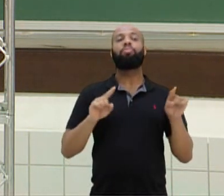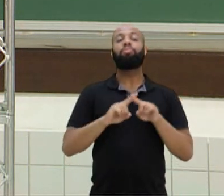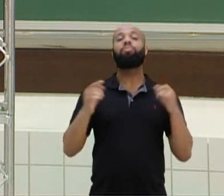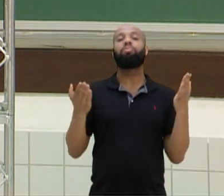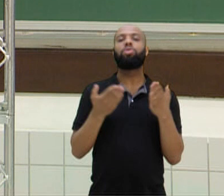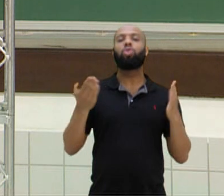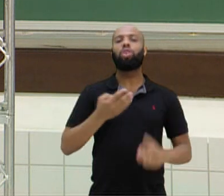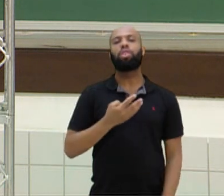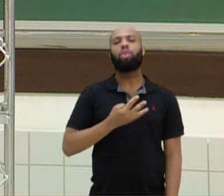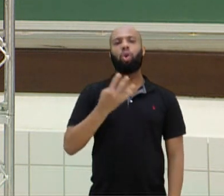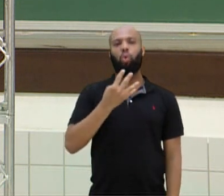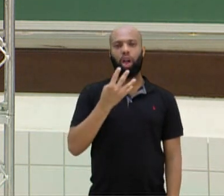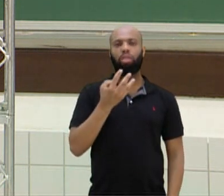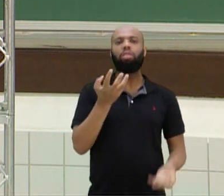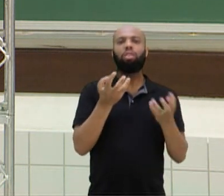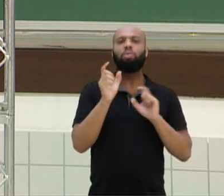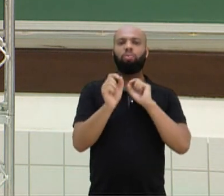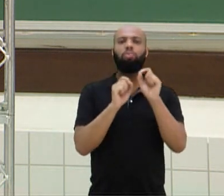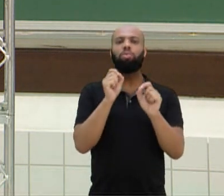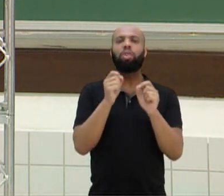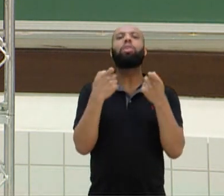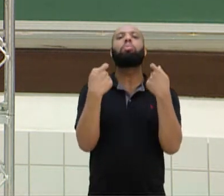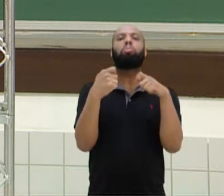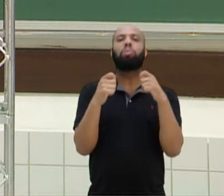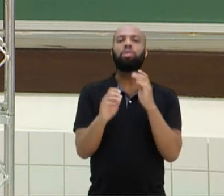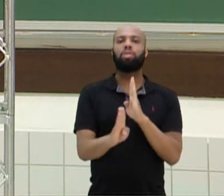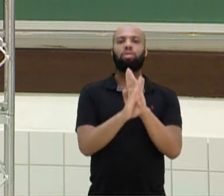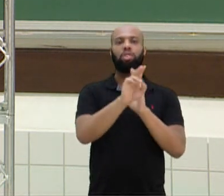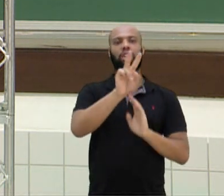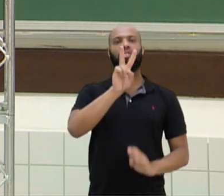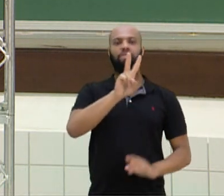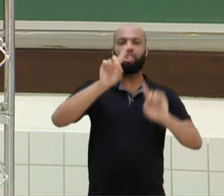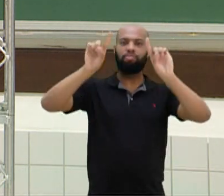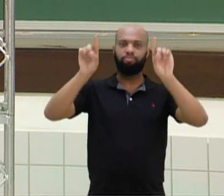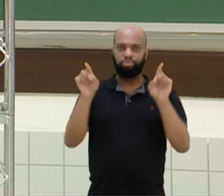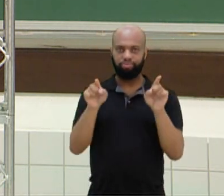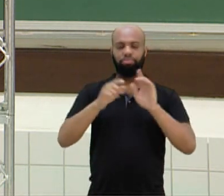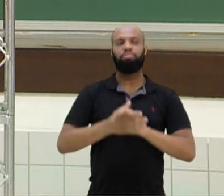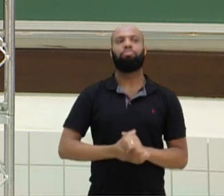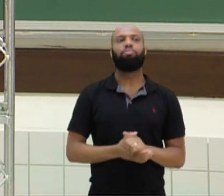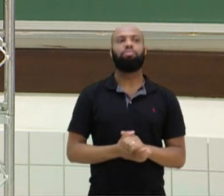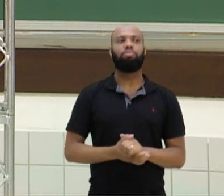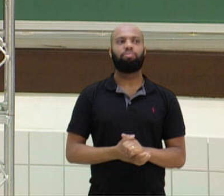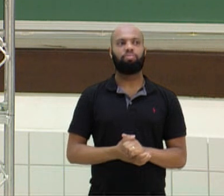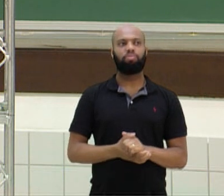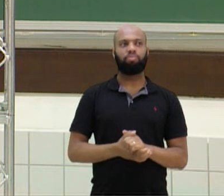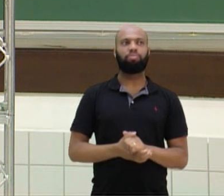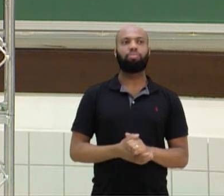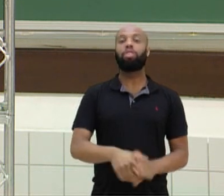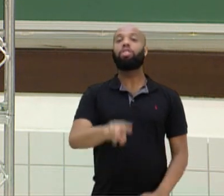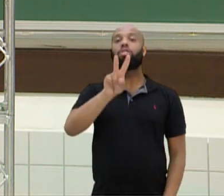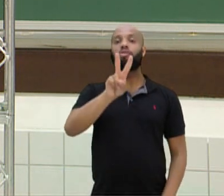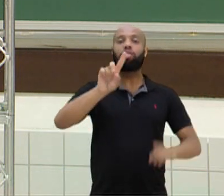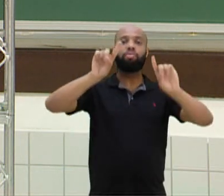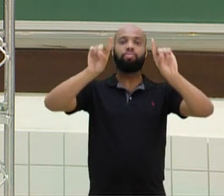aqui pela soma e a subtração, né, o valor de mais e menos da raiz, eu vou encontrar a mesma resposta, 1 e